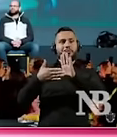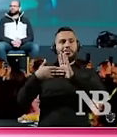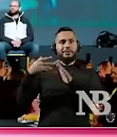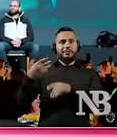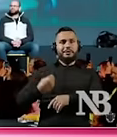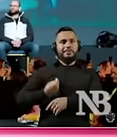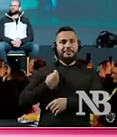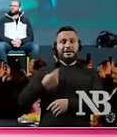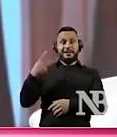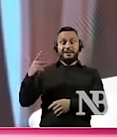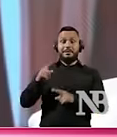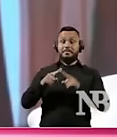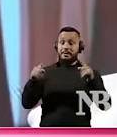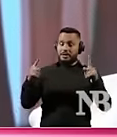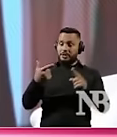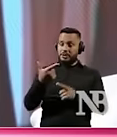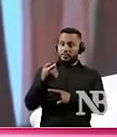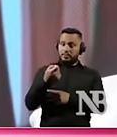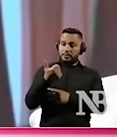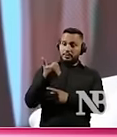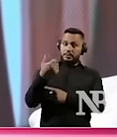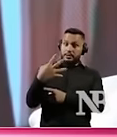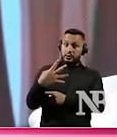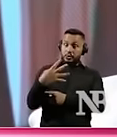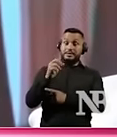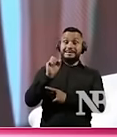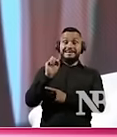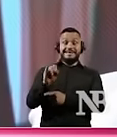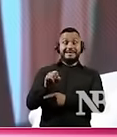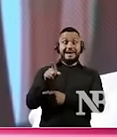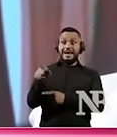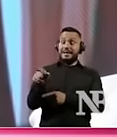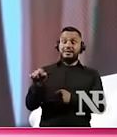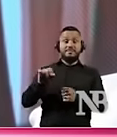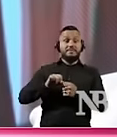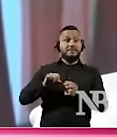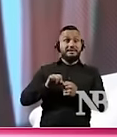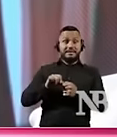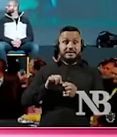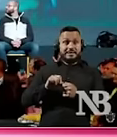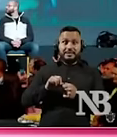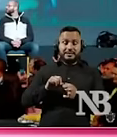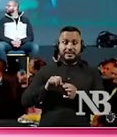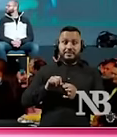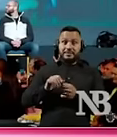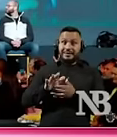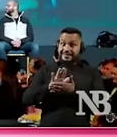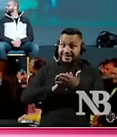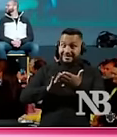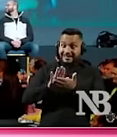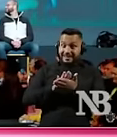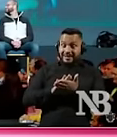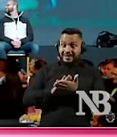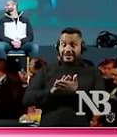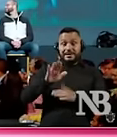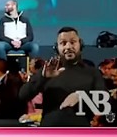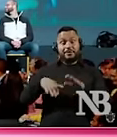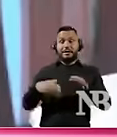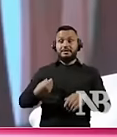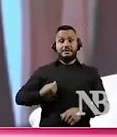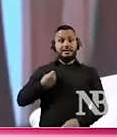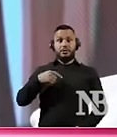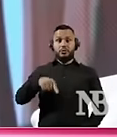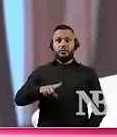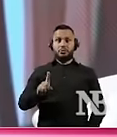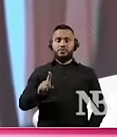que em 2014, se ele não tivesse feito o que ele fez, talvez ele não estaria aqui hoje. E eu